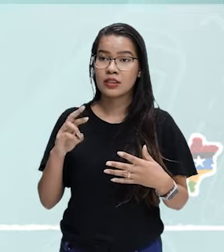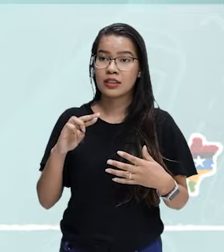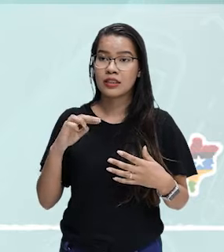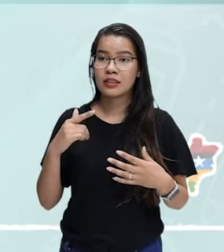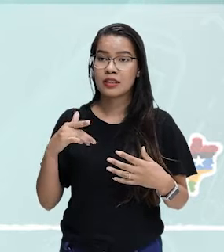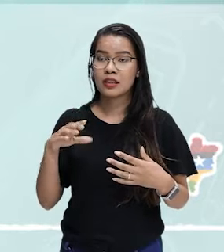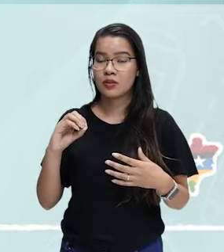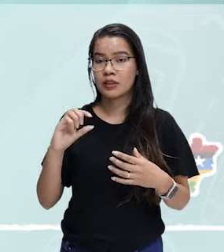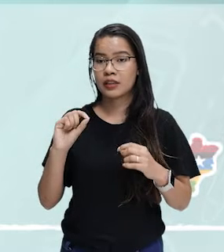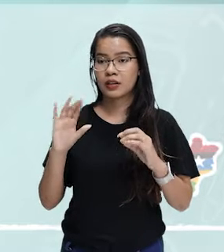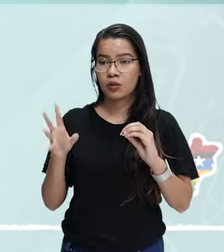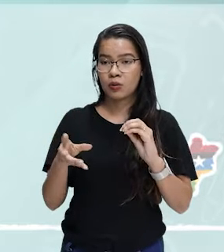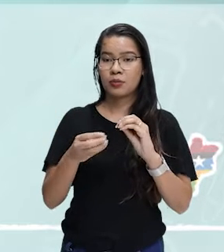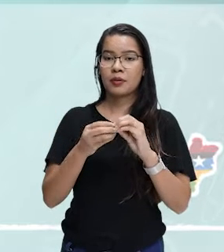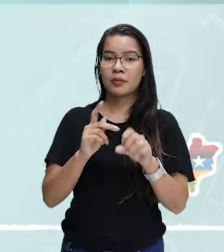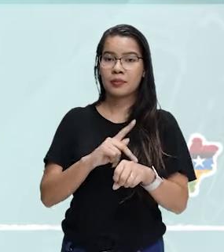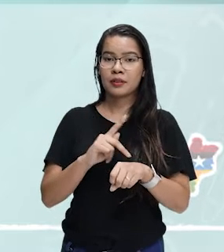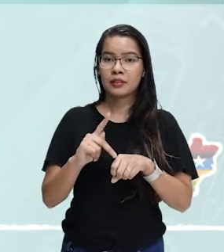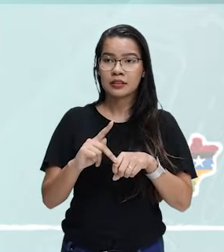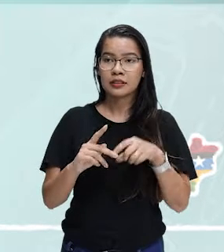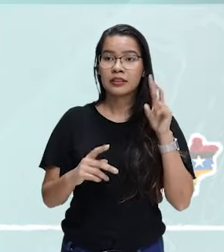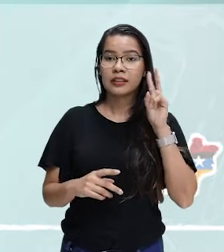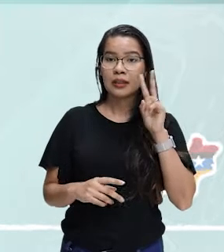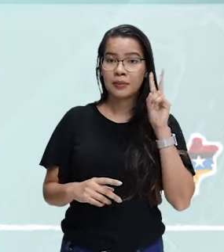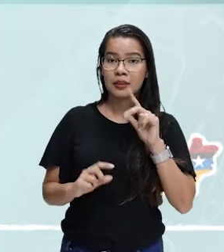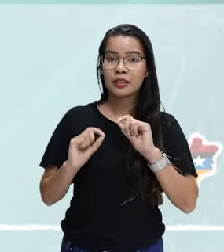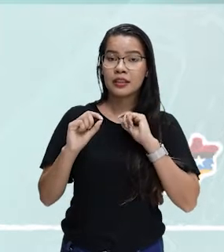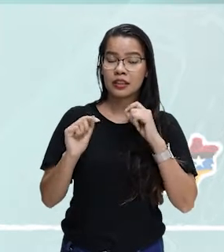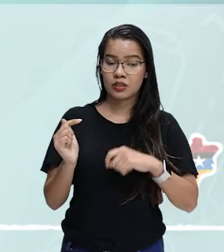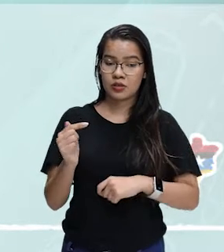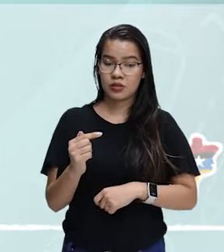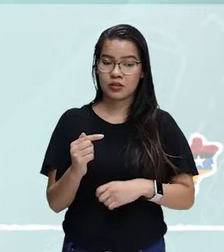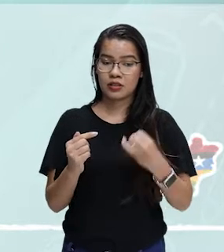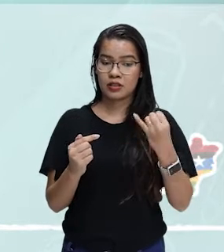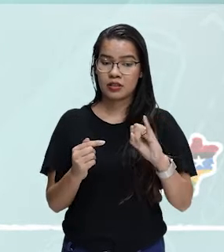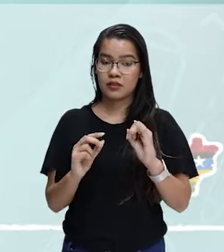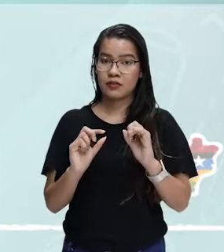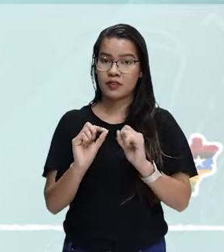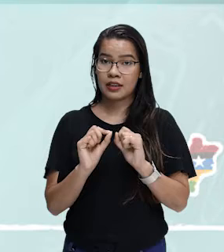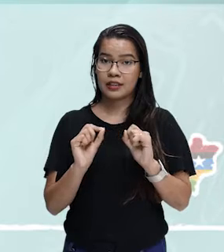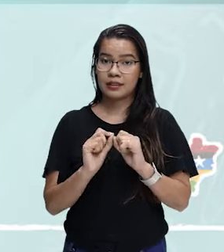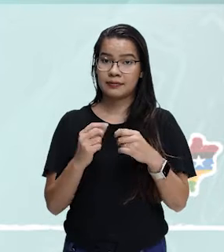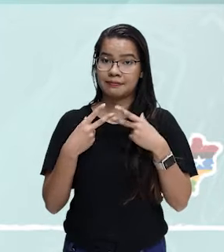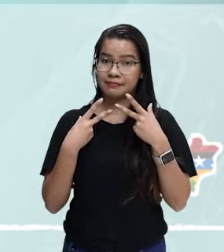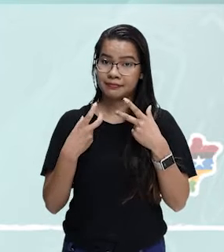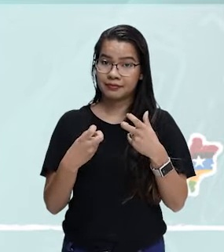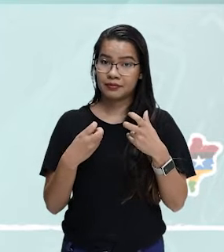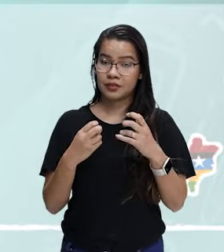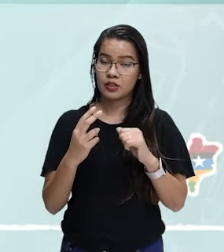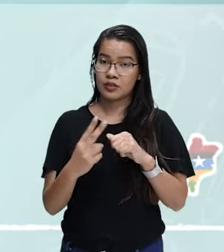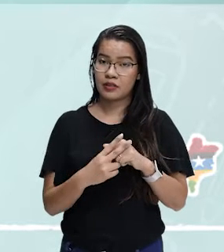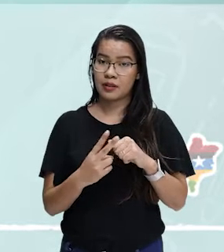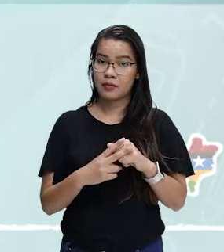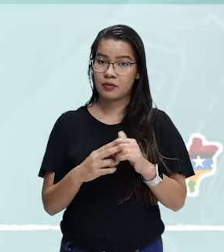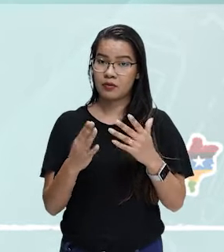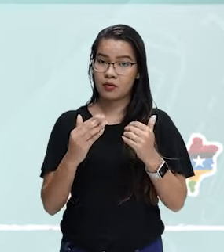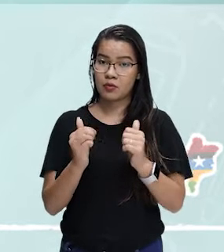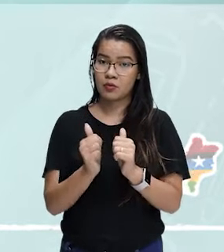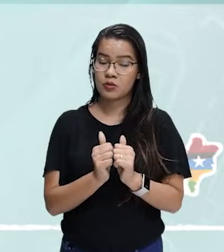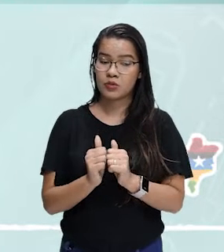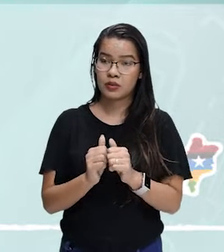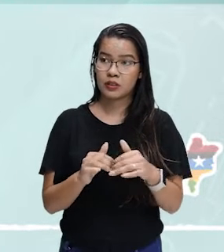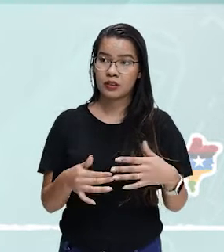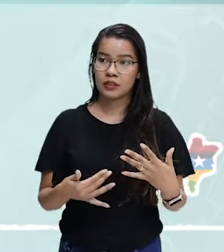que compõem o período. Lembrando que isso se faz na identificação dos verbos. Então, vamos lá?